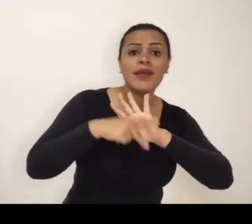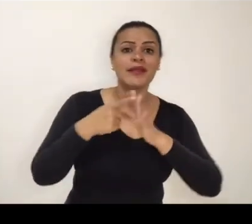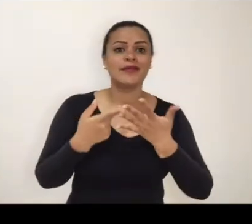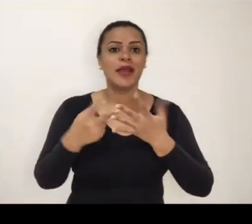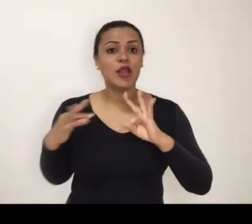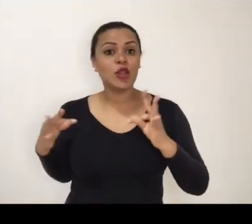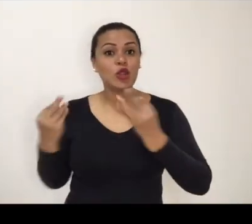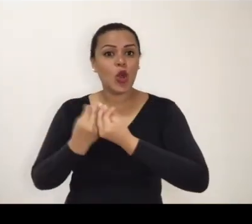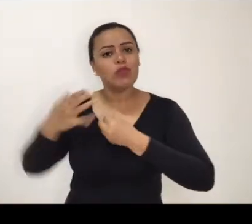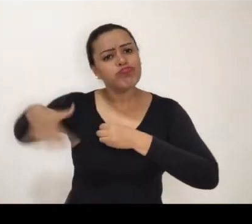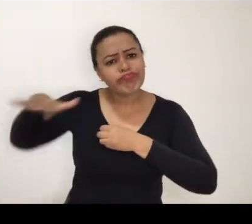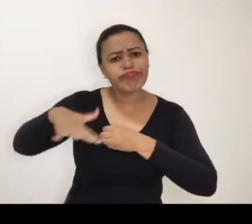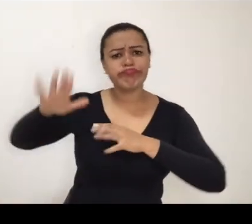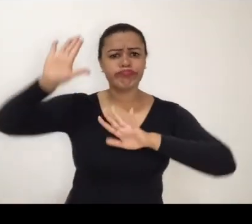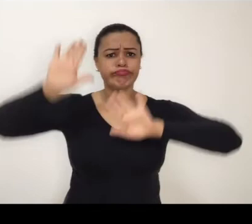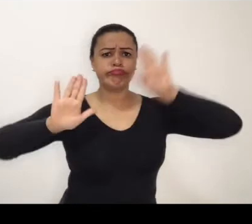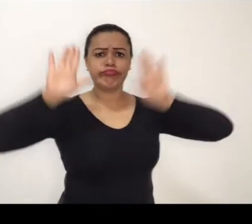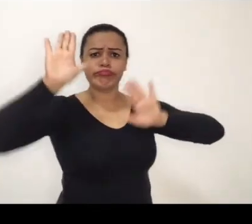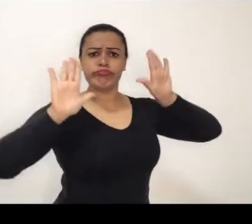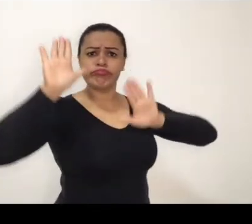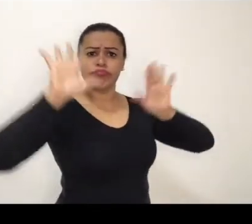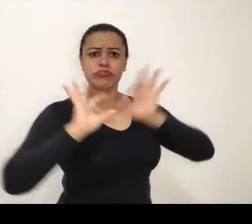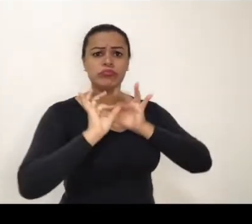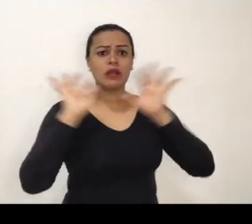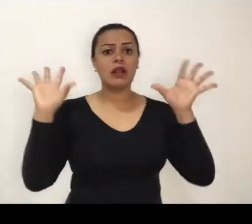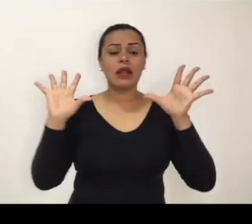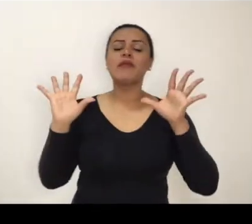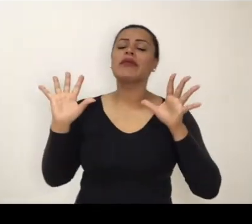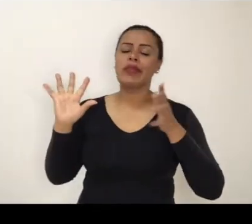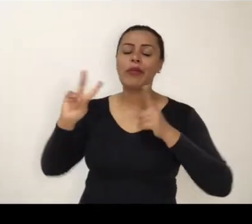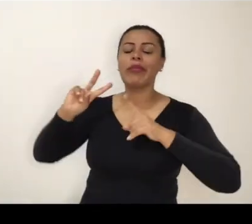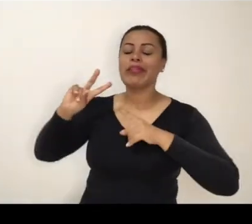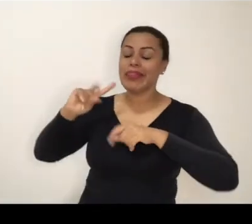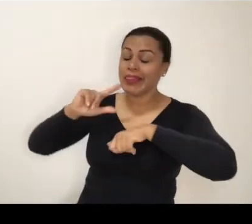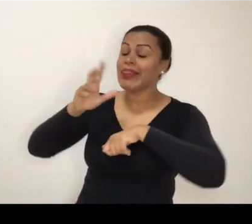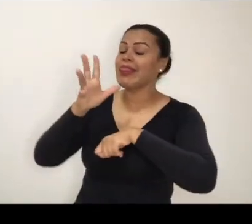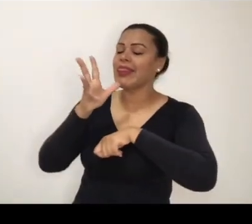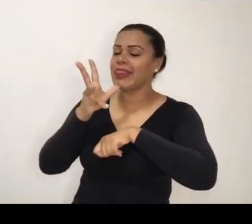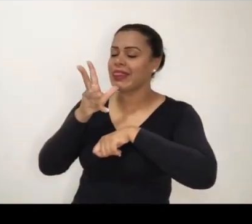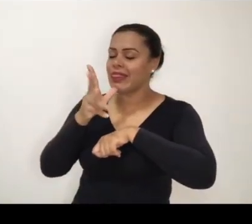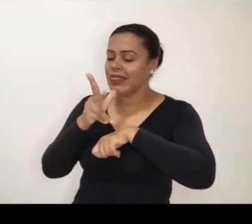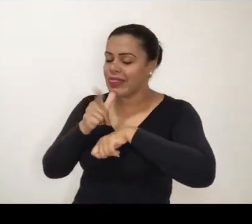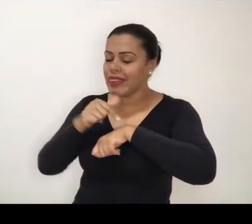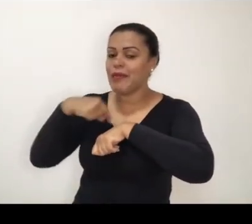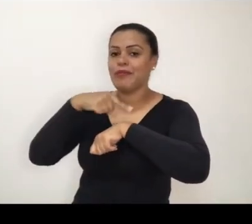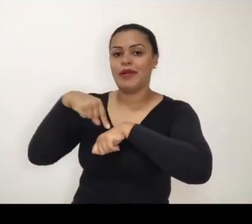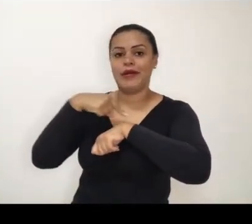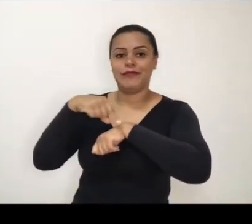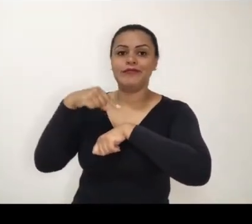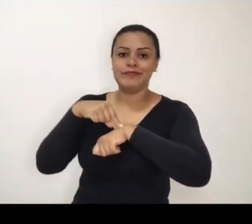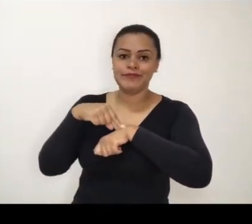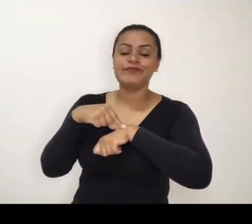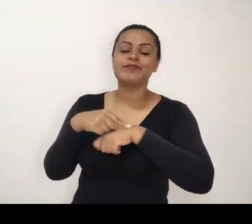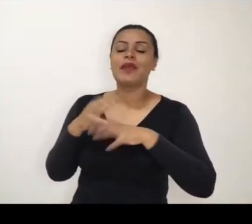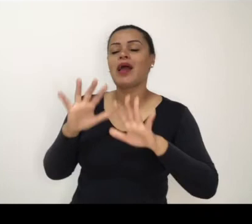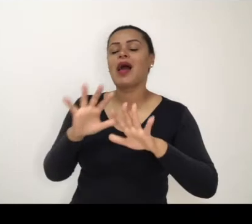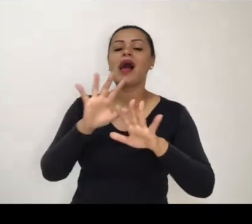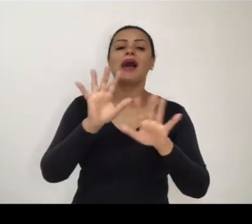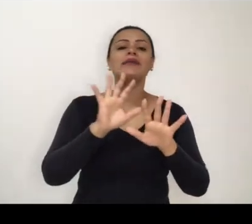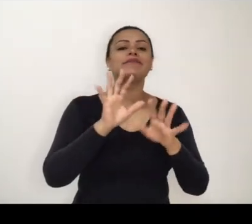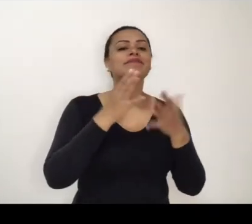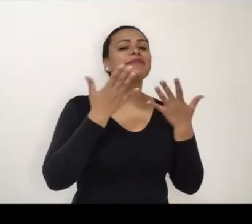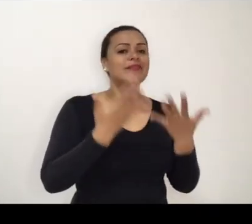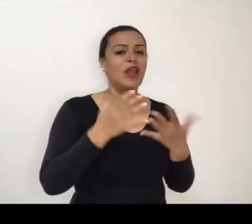tinha espaço, tinha voz, isso demorava o dobro do tempo para fazer qualquer coisa. Então, Sandrinha, quando eu penso